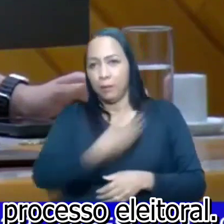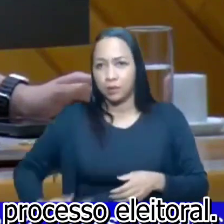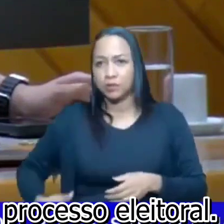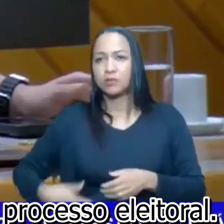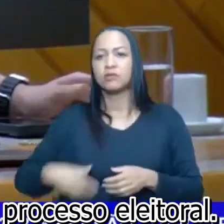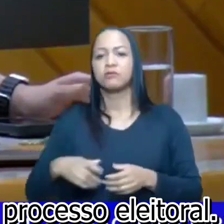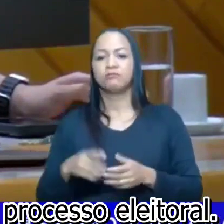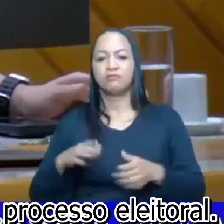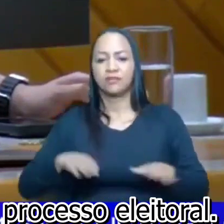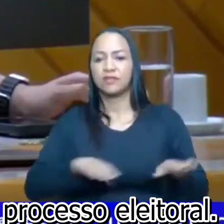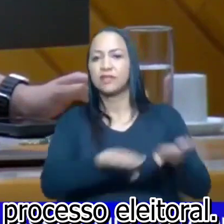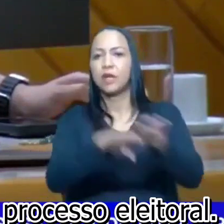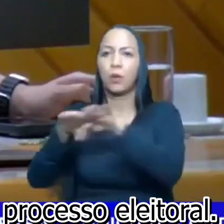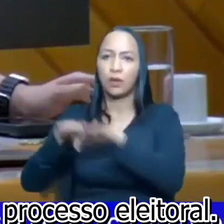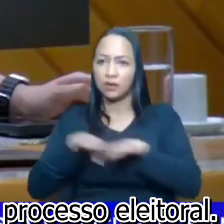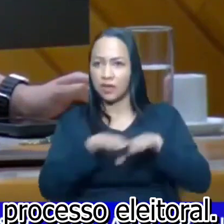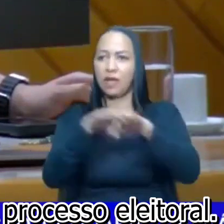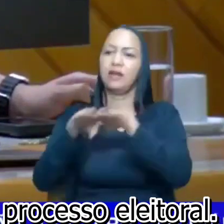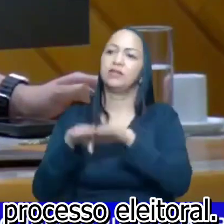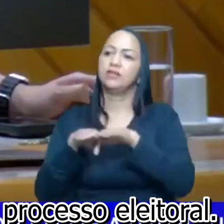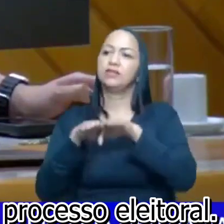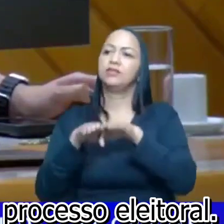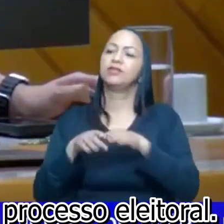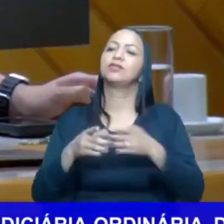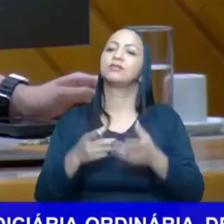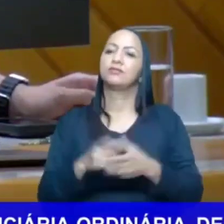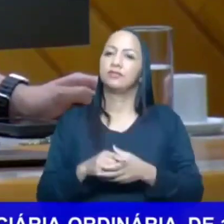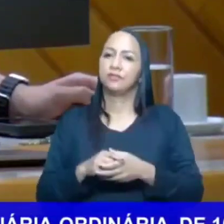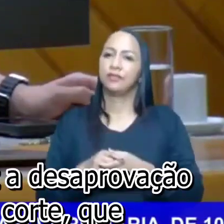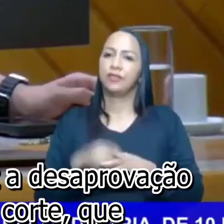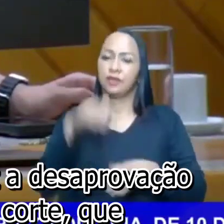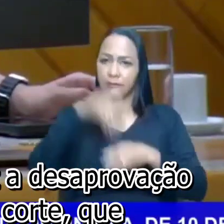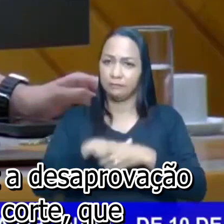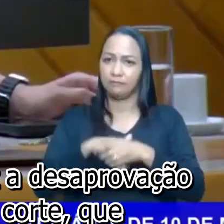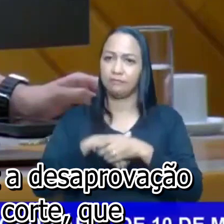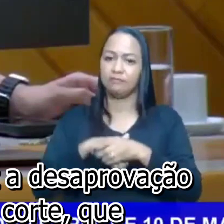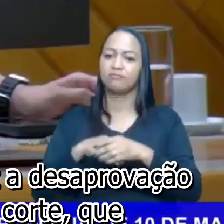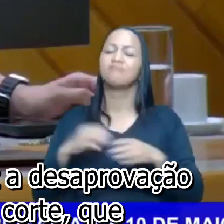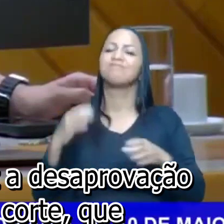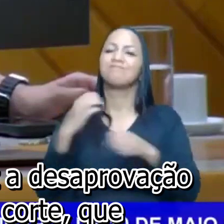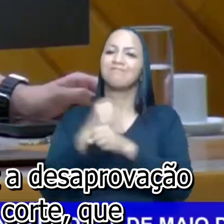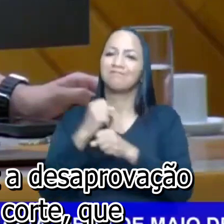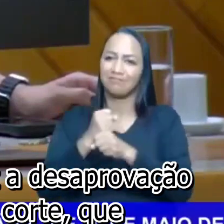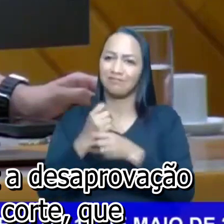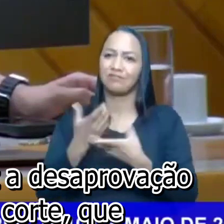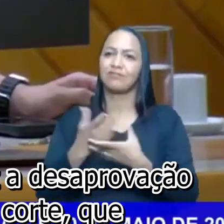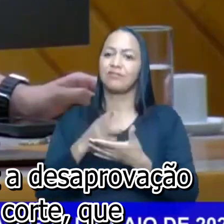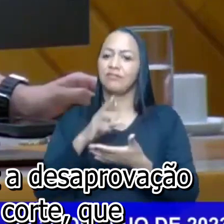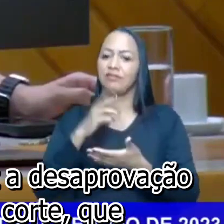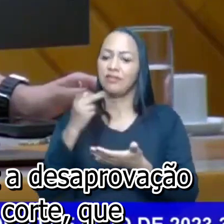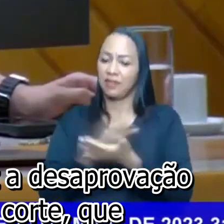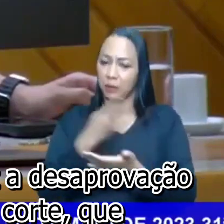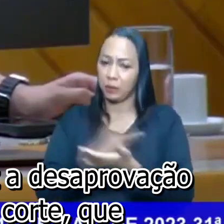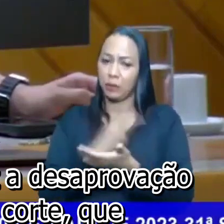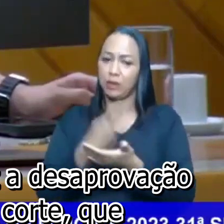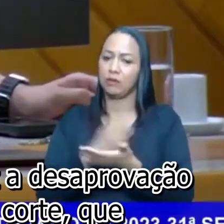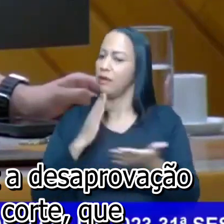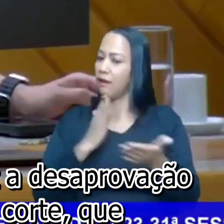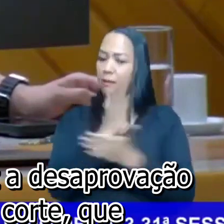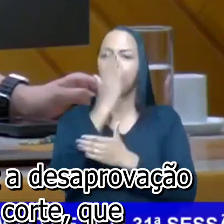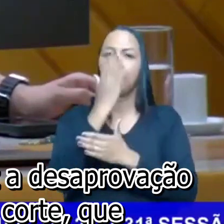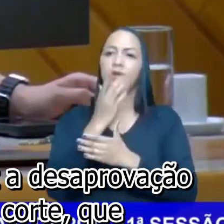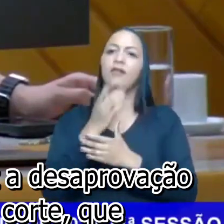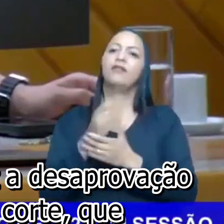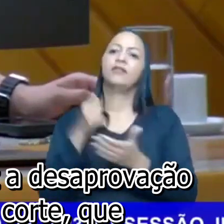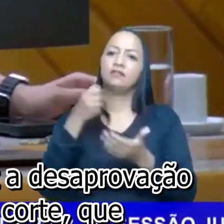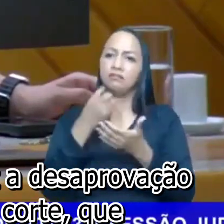igualdade de gênero no âmbito do processo eleitoral. Nesse sentido, conclui-se que a irregularidade conduz à desaprovação das contas,